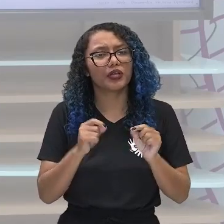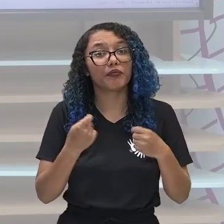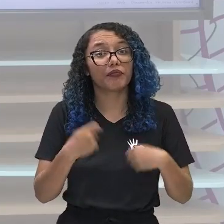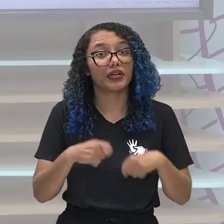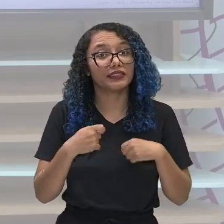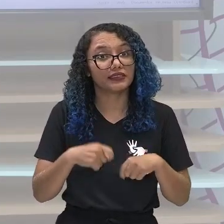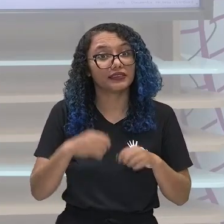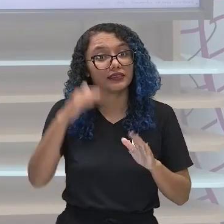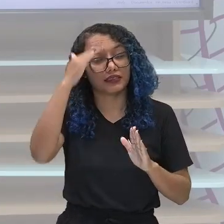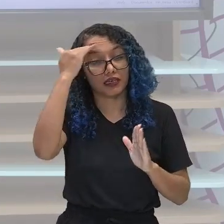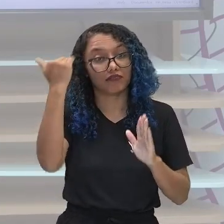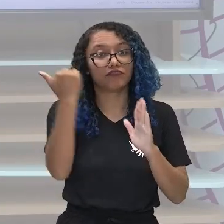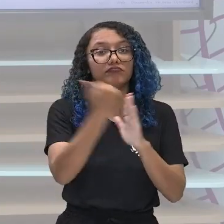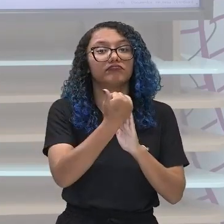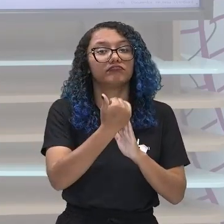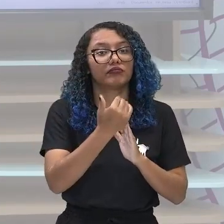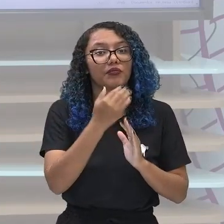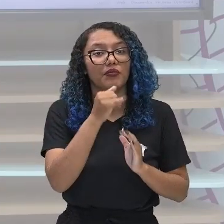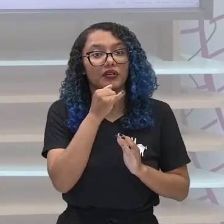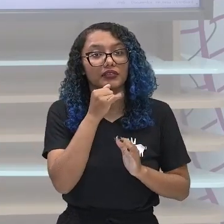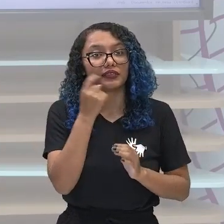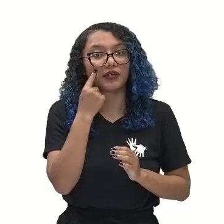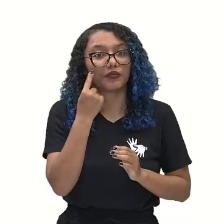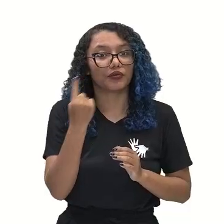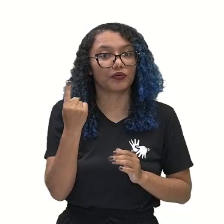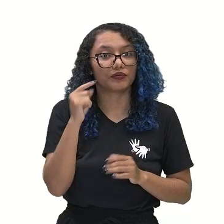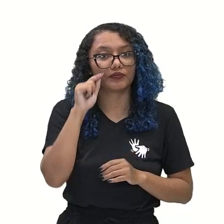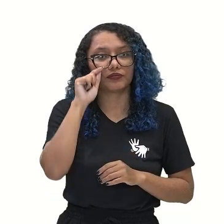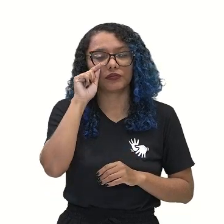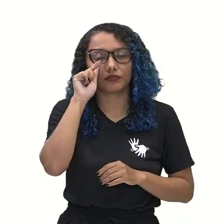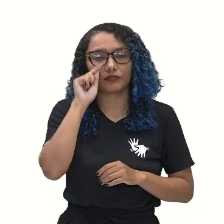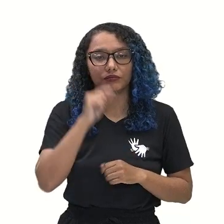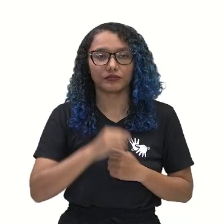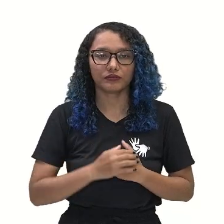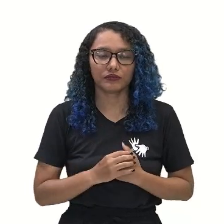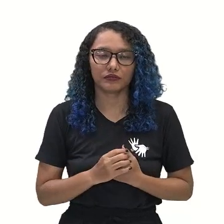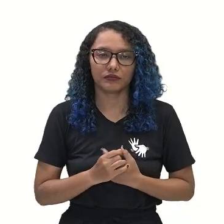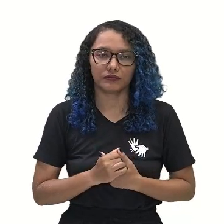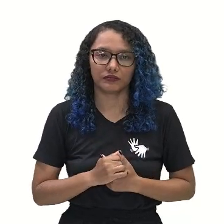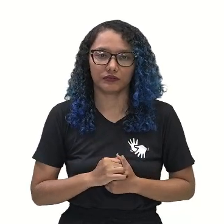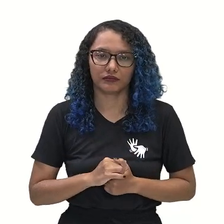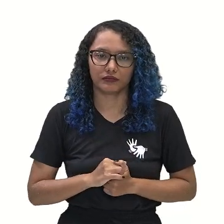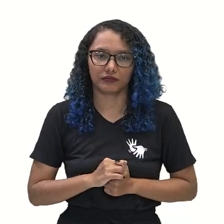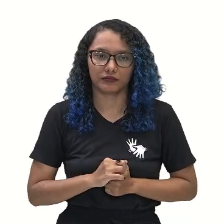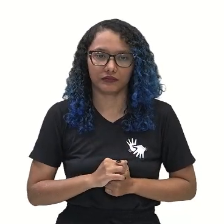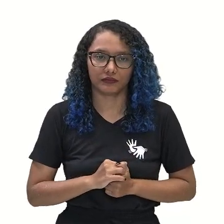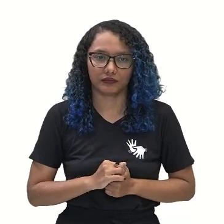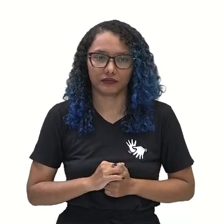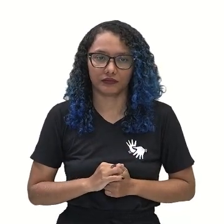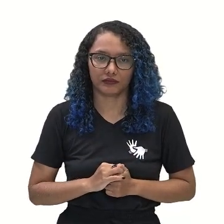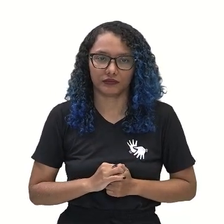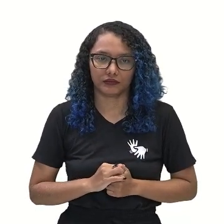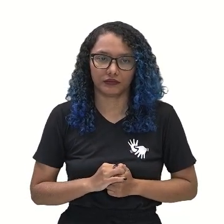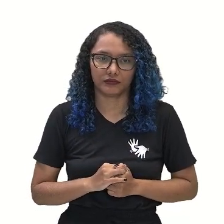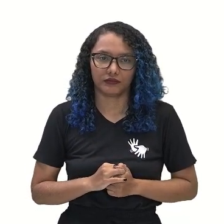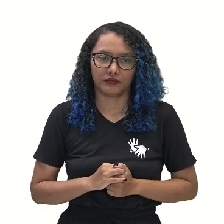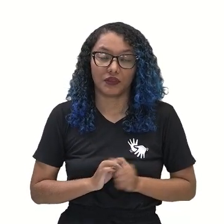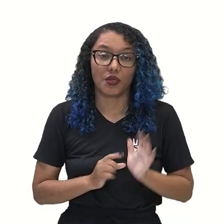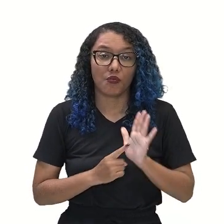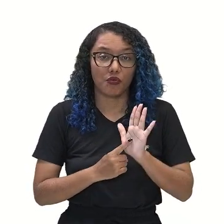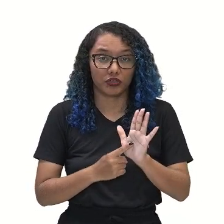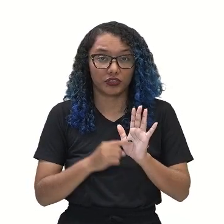nossa situação problema, olha o que nós temos aqui, vamos ver, olha só. Esse ponto aqui me sinaliza que é